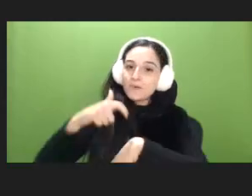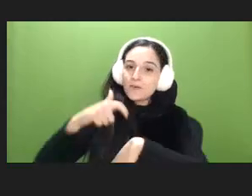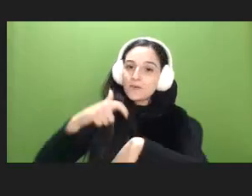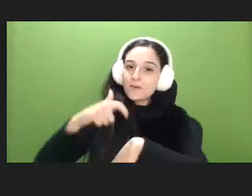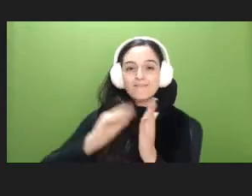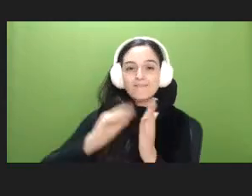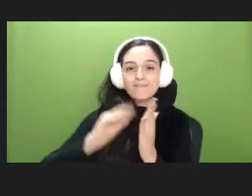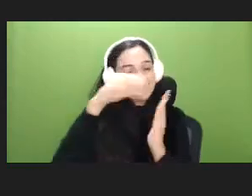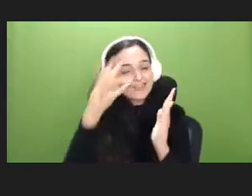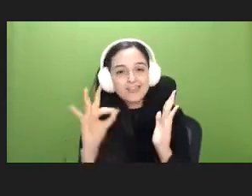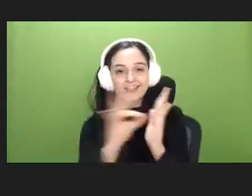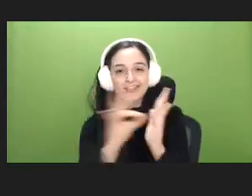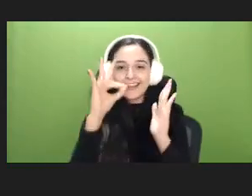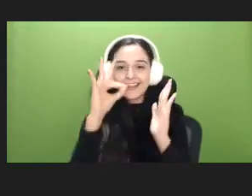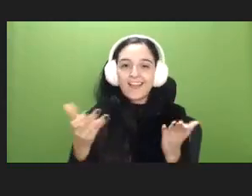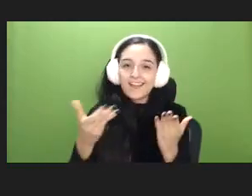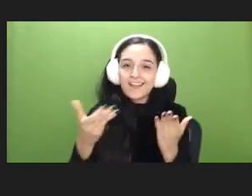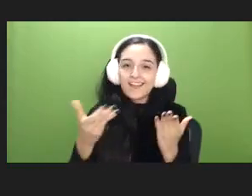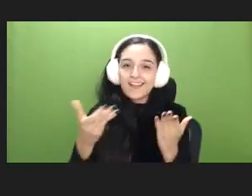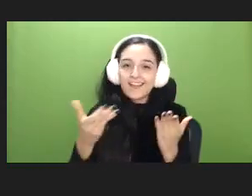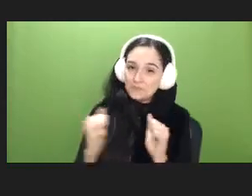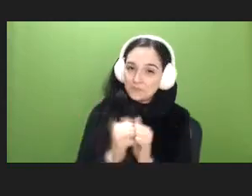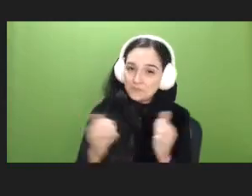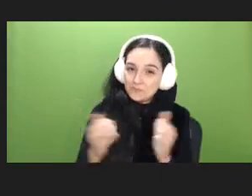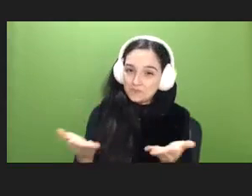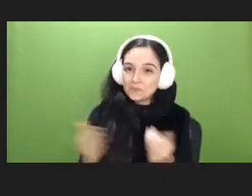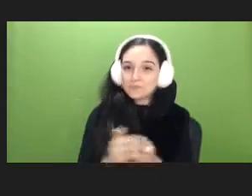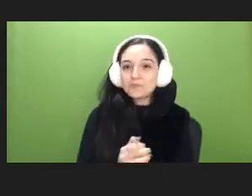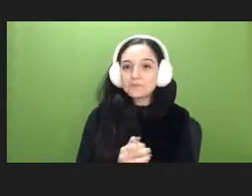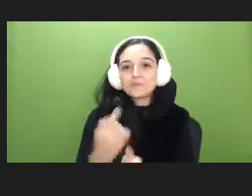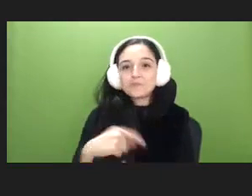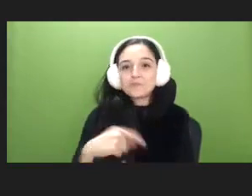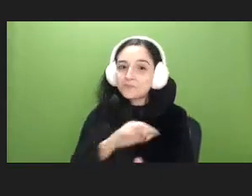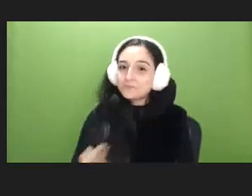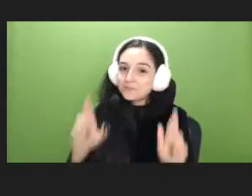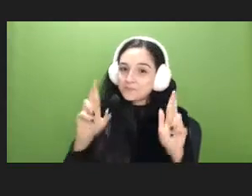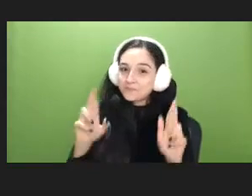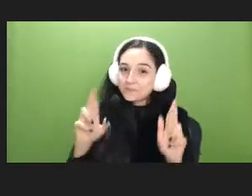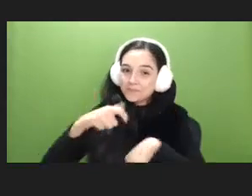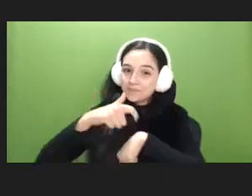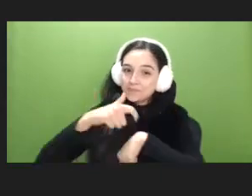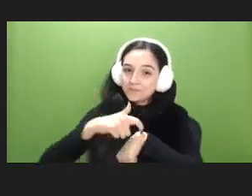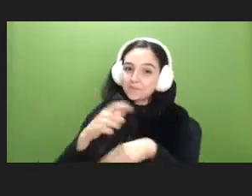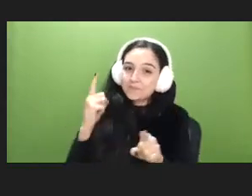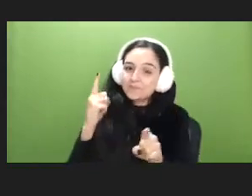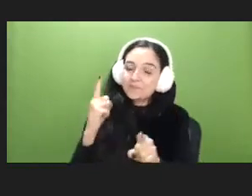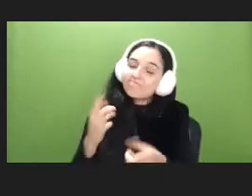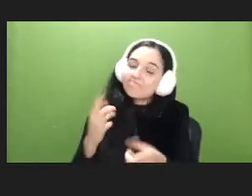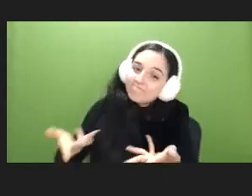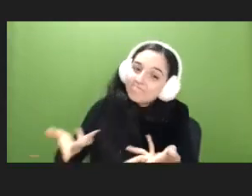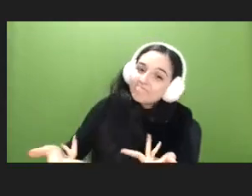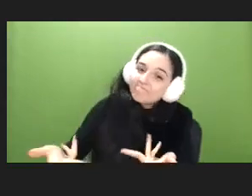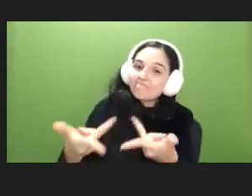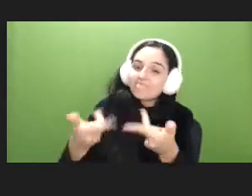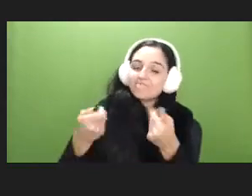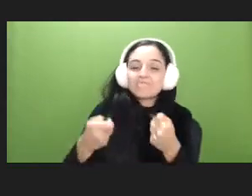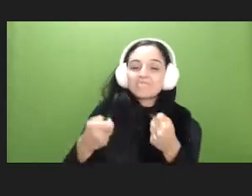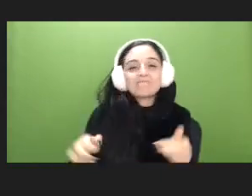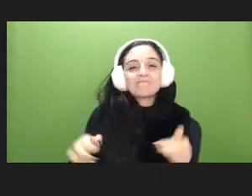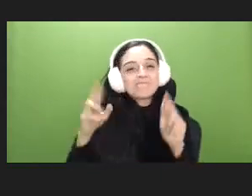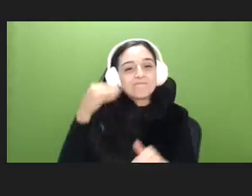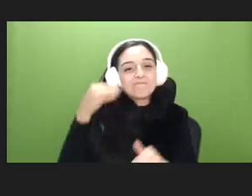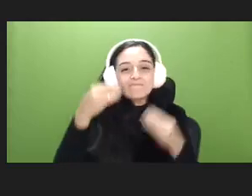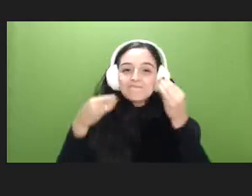conosco. Esperamos que este encontro seja enriquecedor e que as informações compartilhadas hoje contribuem para a promoção